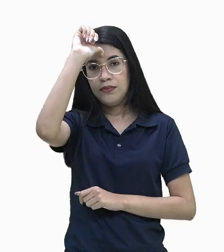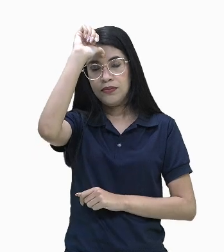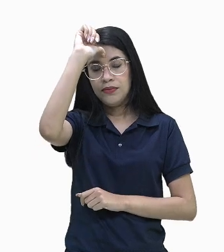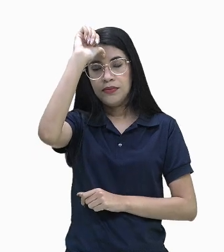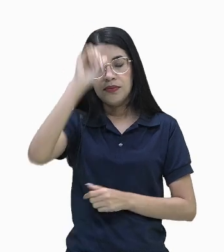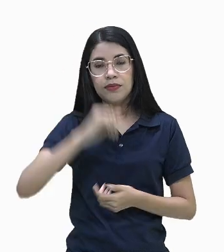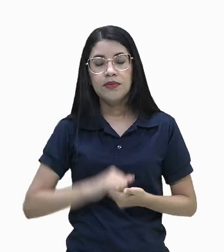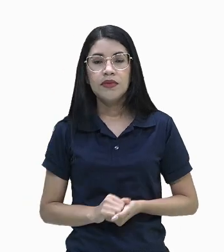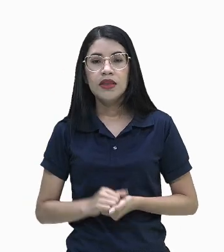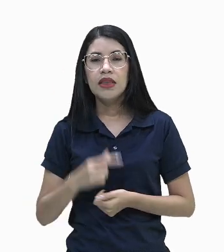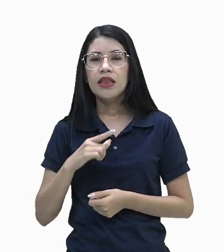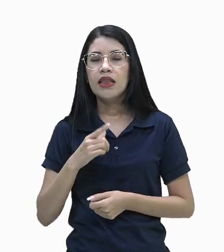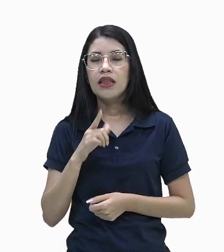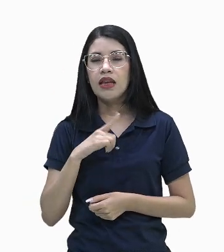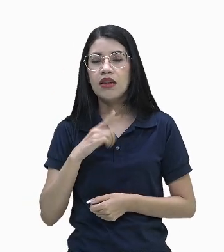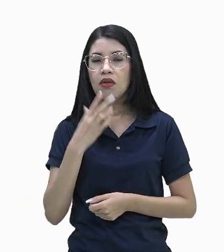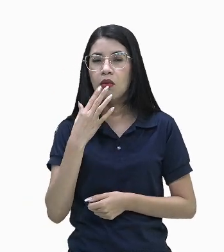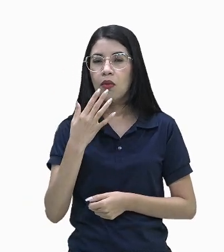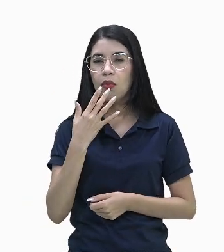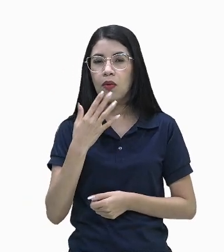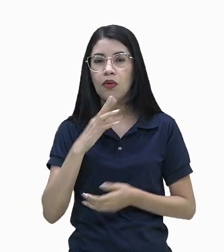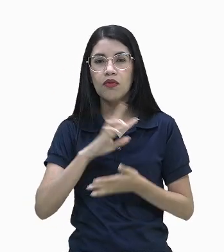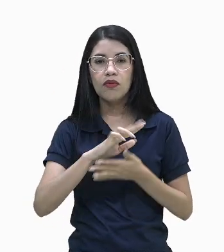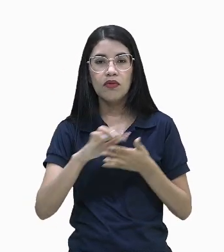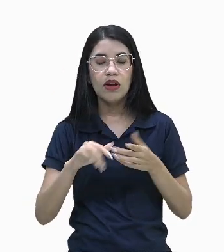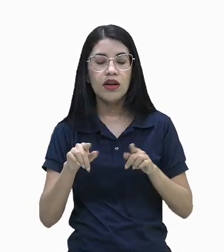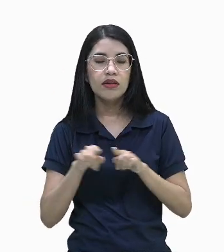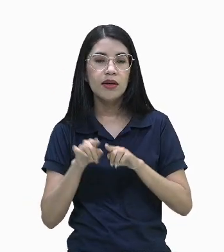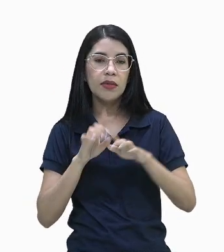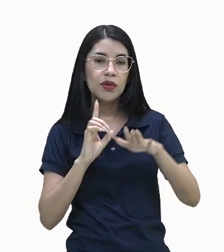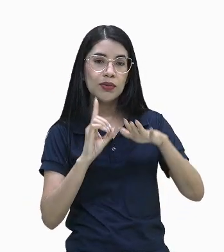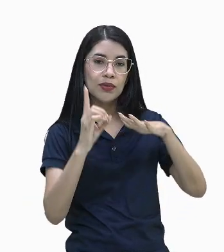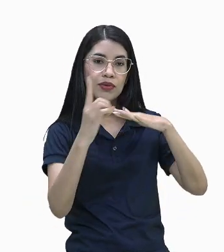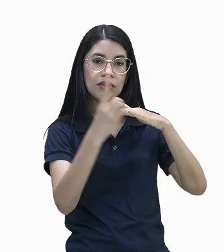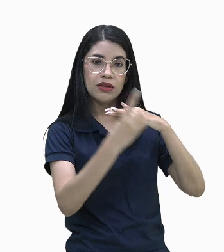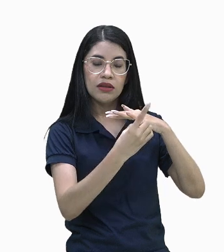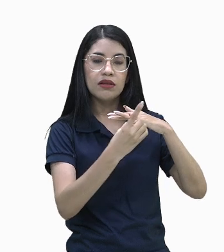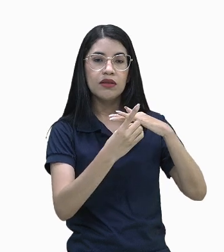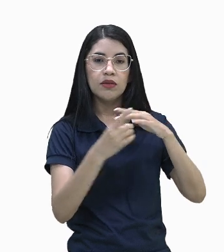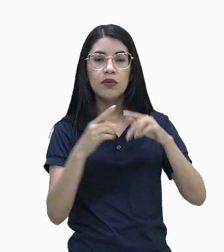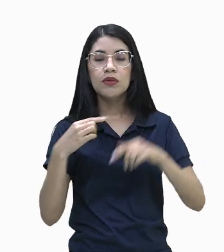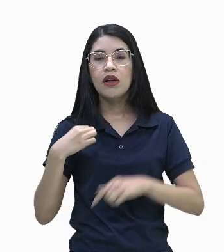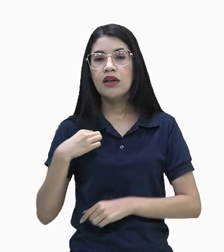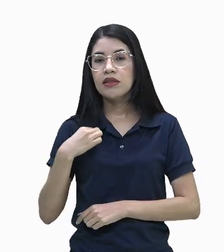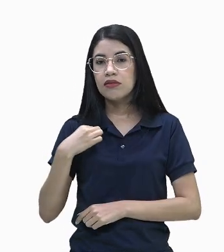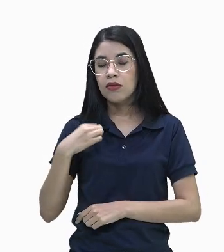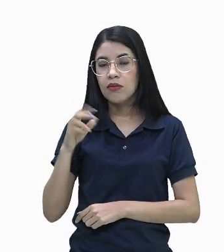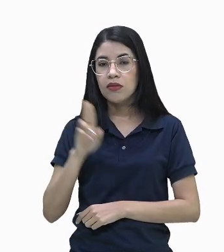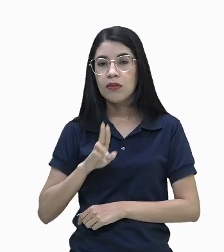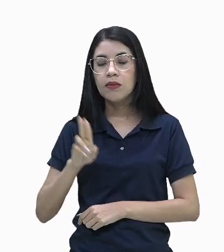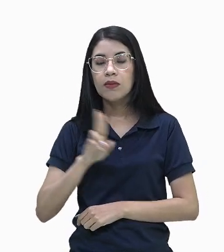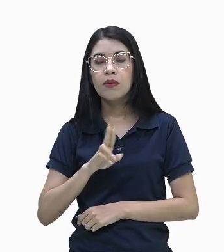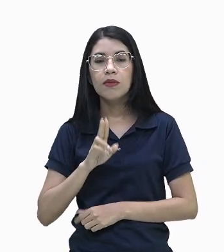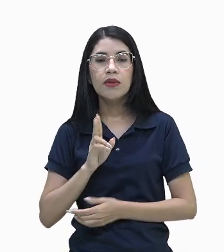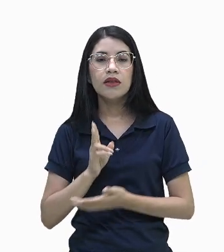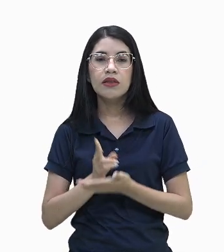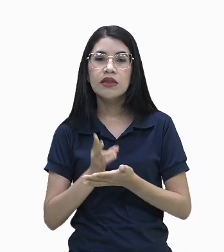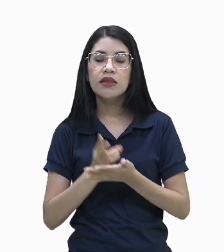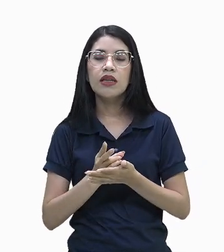Então, a questão das cores, a questão dos deuses, a questão das vestimentas, vai ser sempre